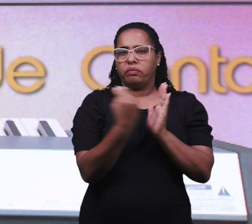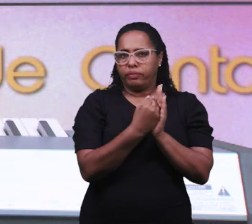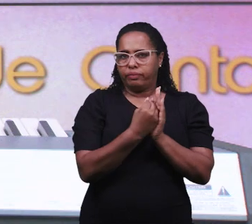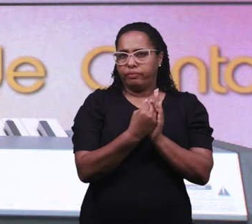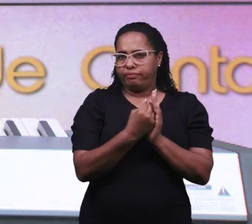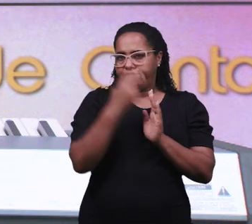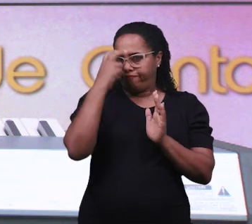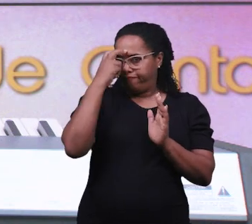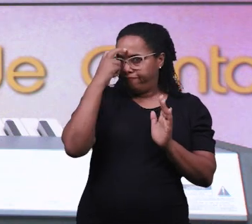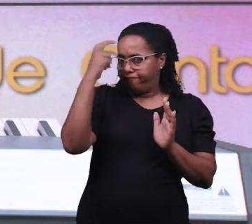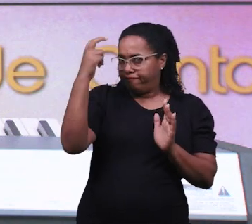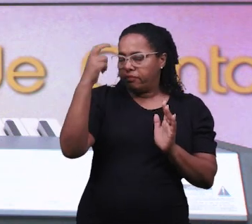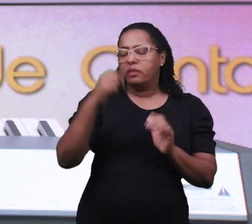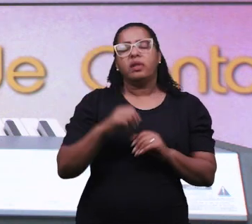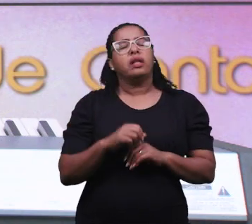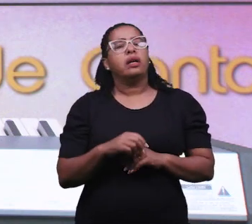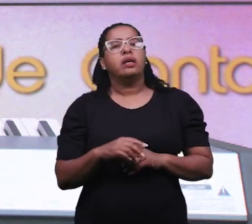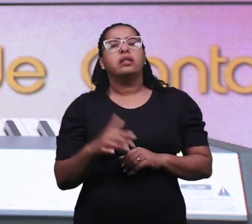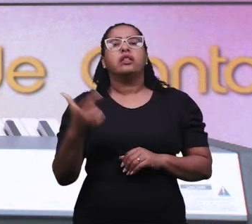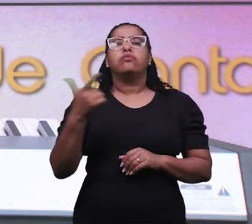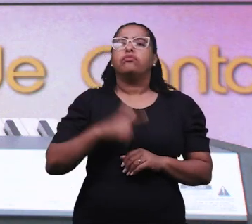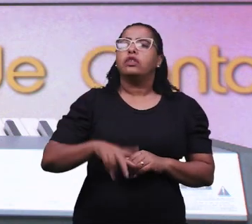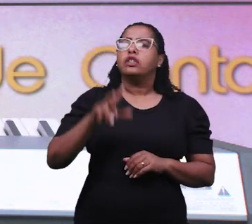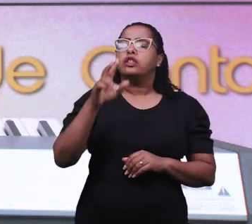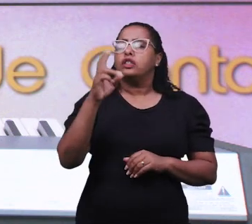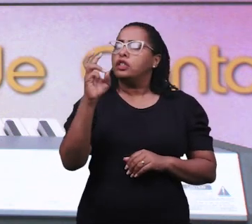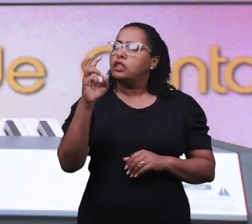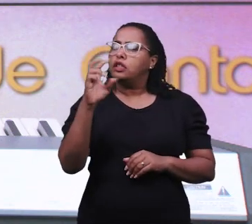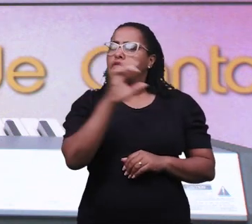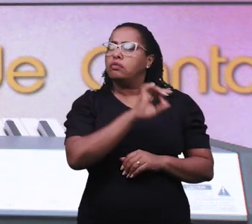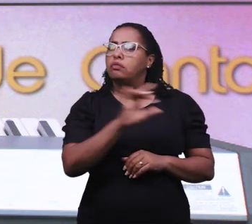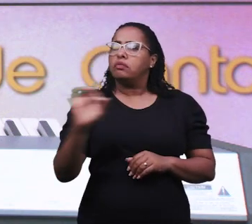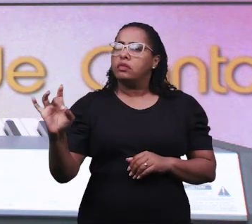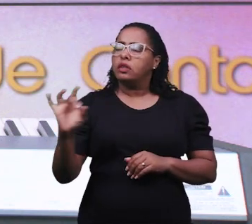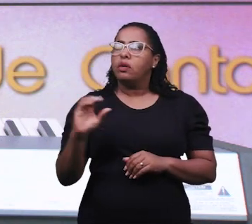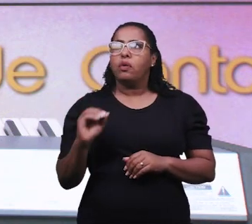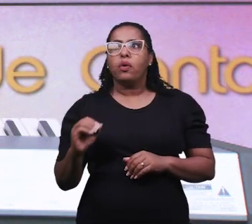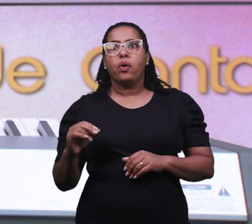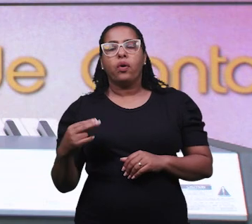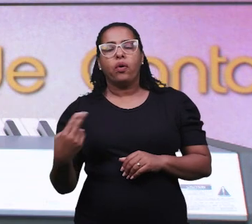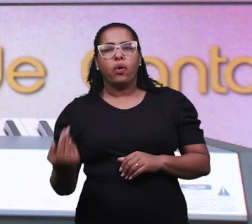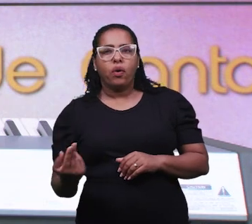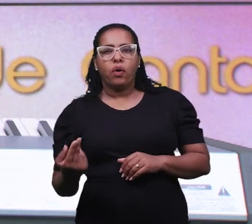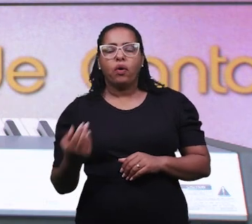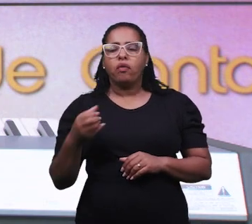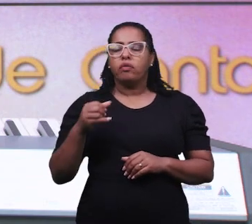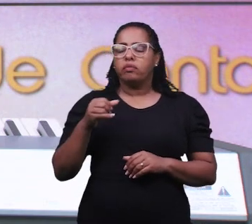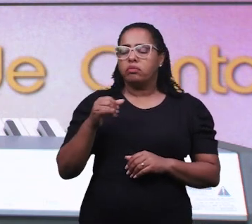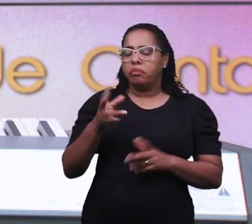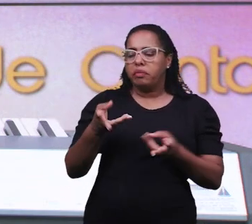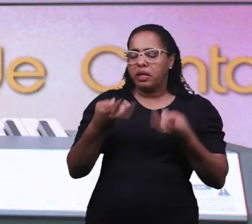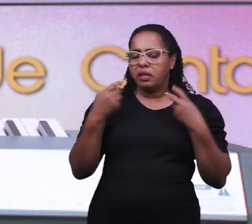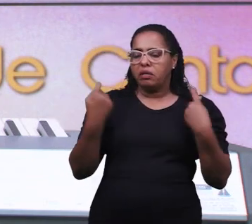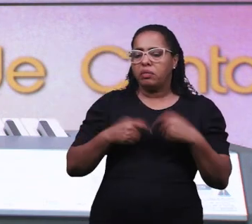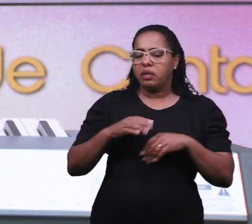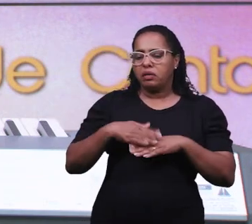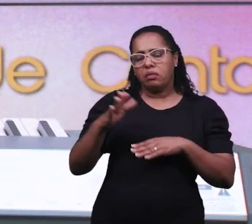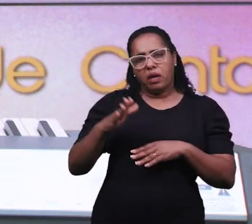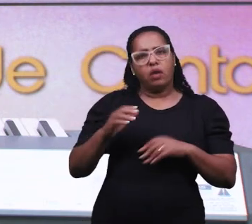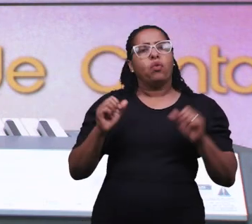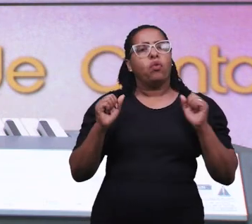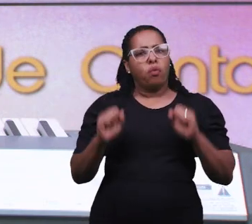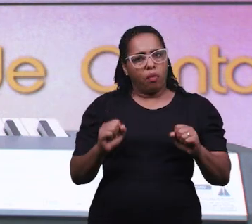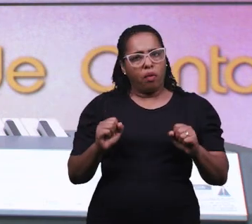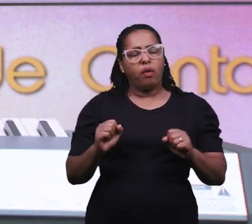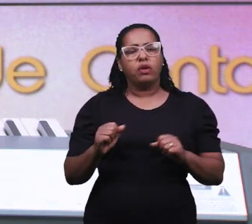forma inteligente. Faça 5 repetições de cada, ou viu que precisa de mais, faz